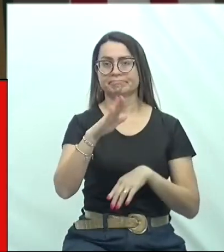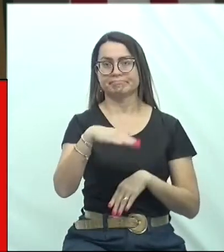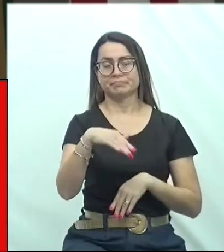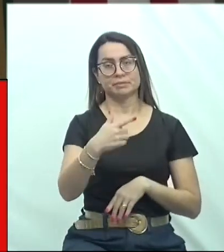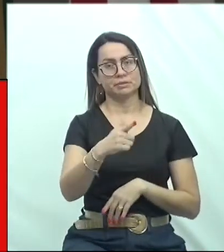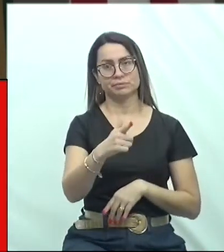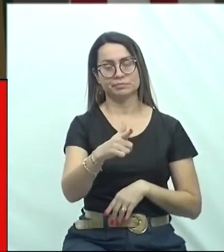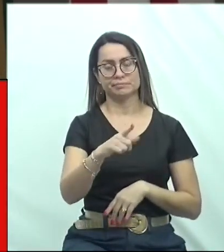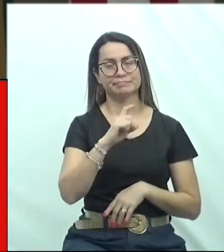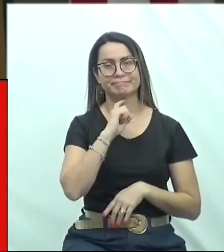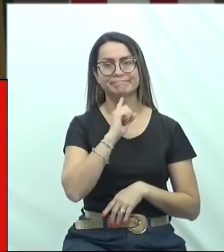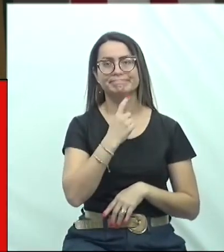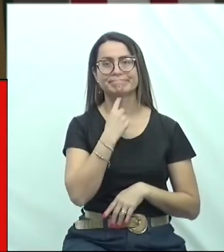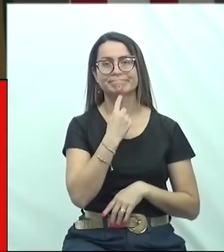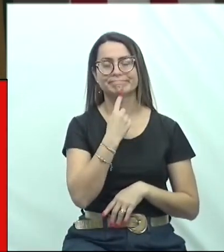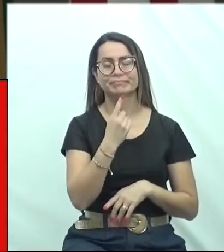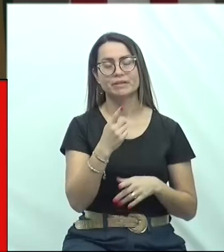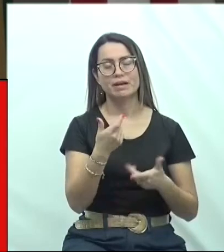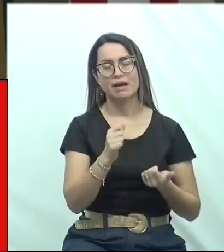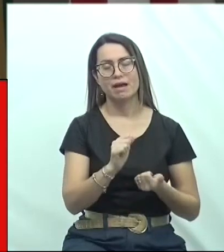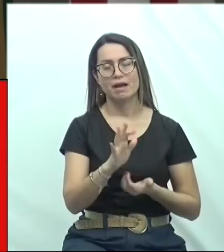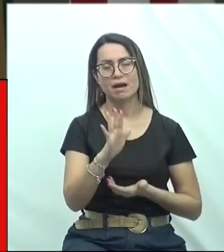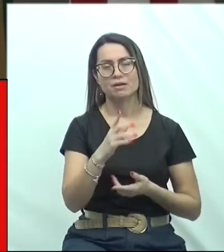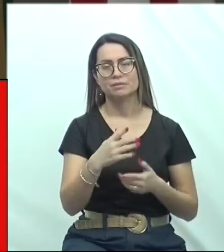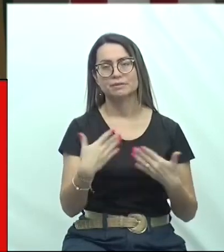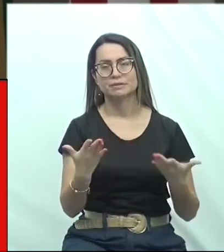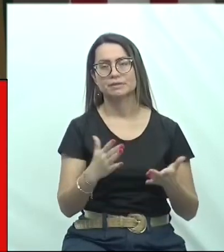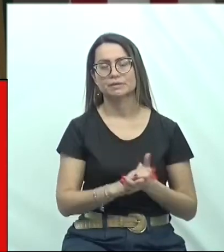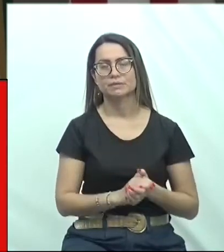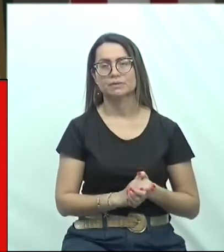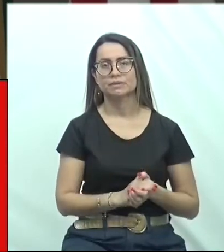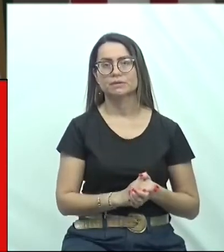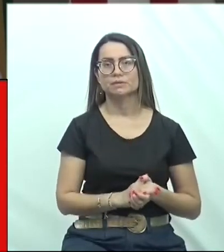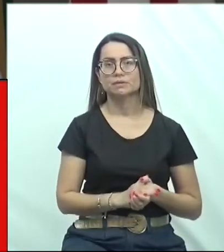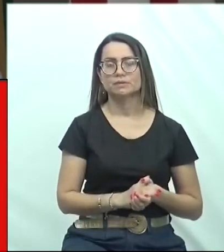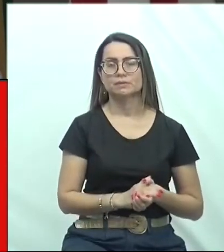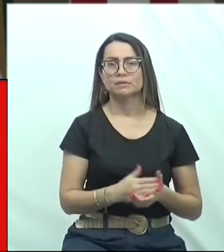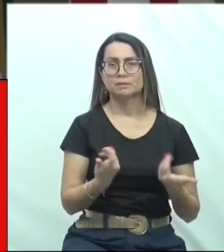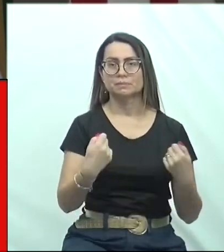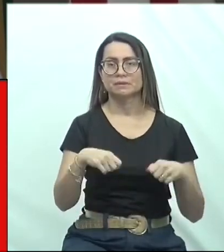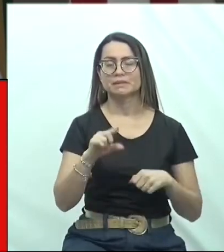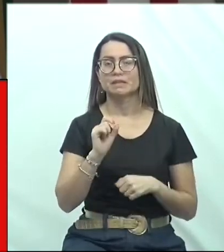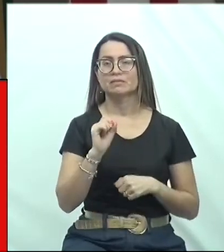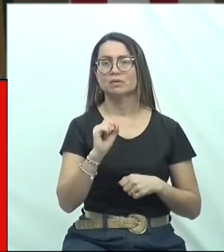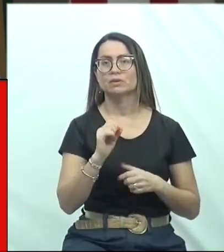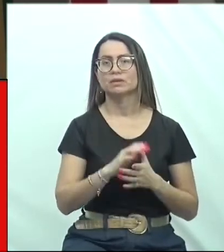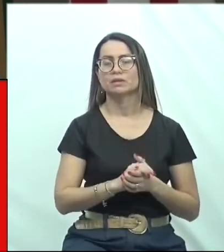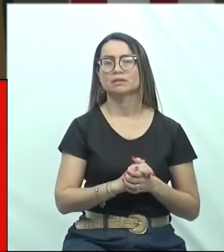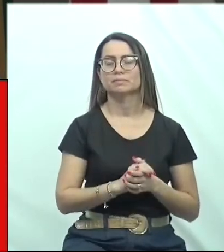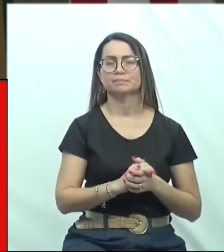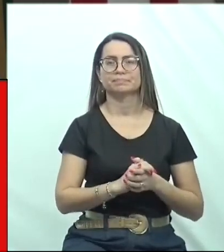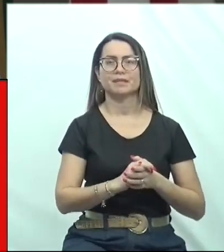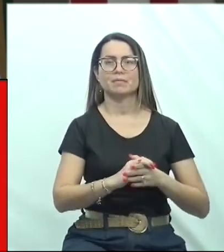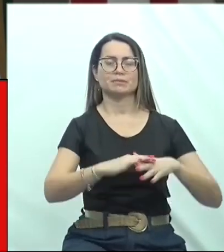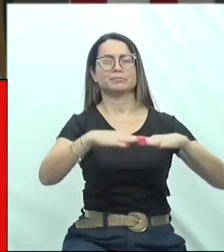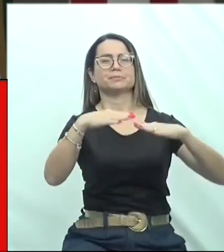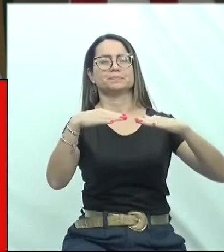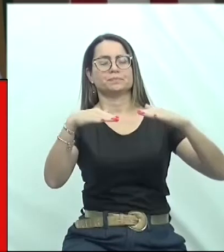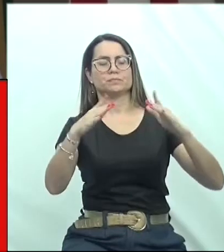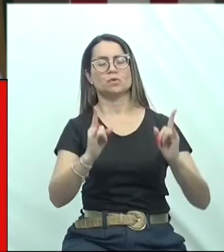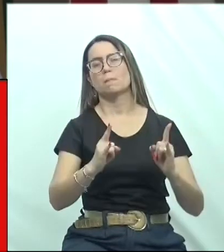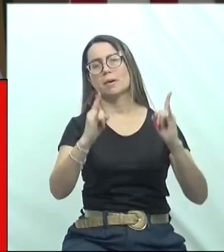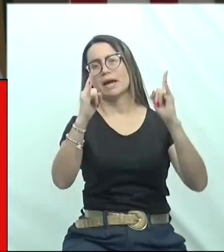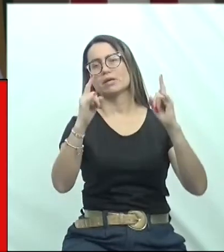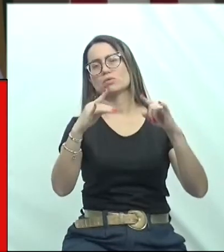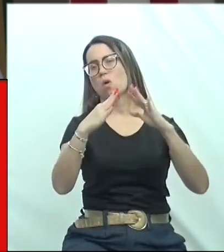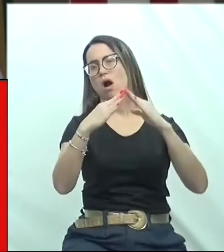e o vandalismo é muito grande, então realmente elas teriam que estar num telhado. E como